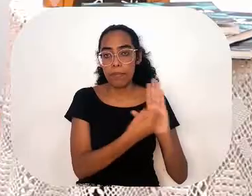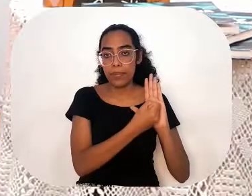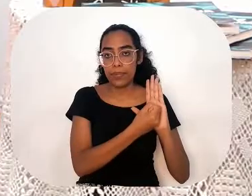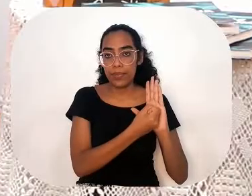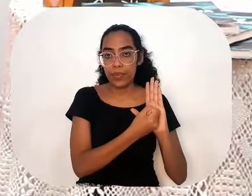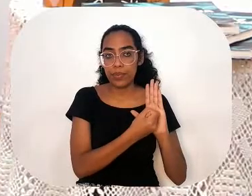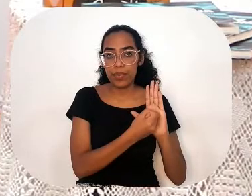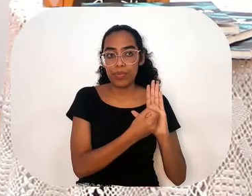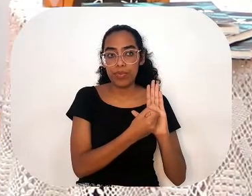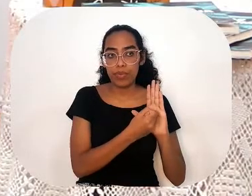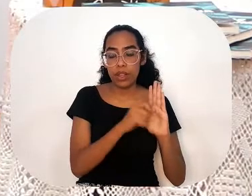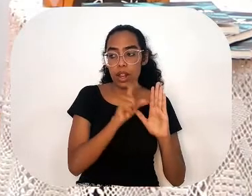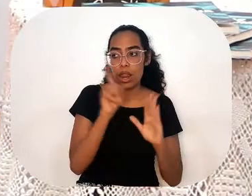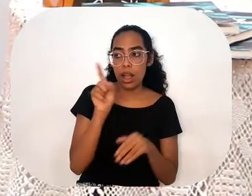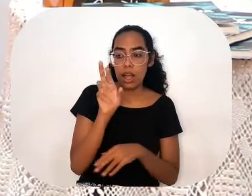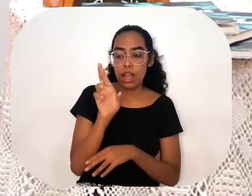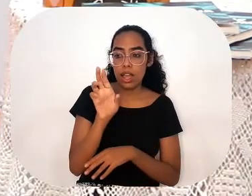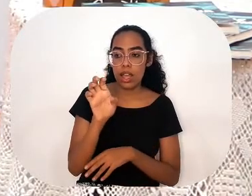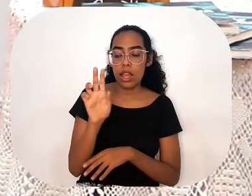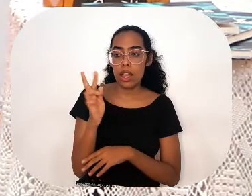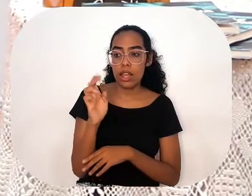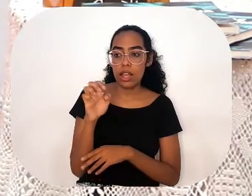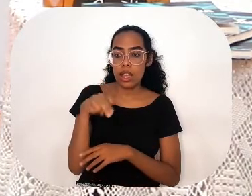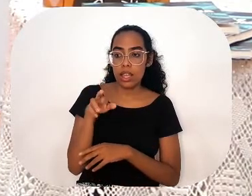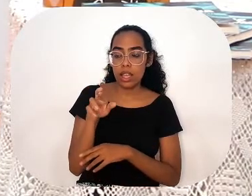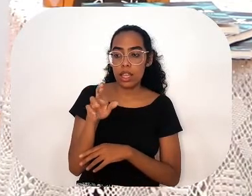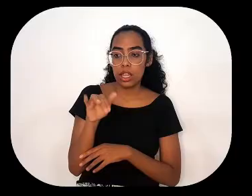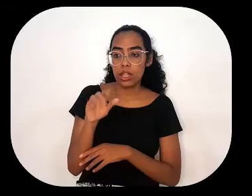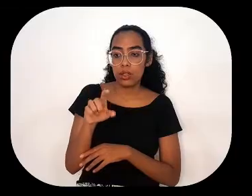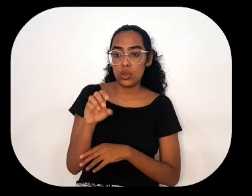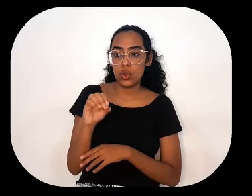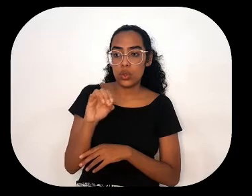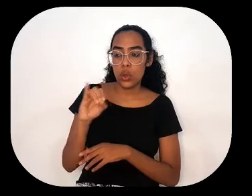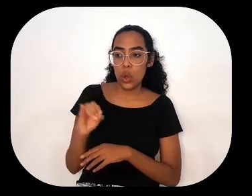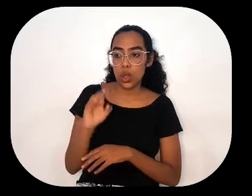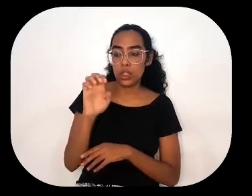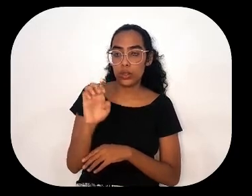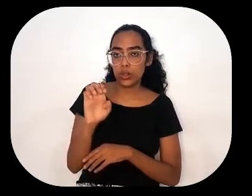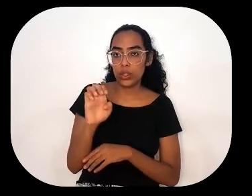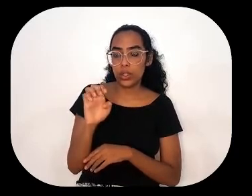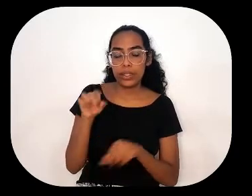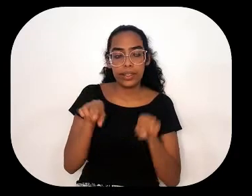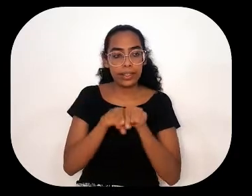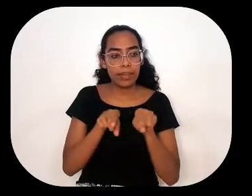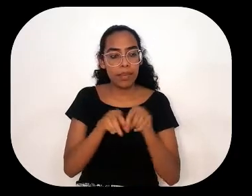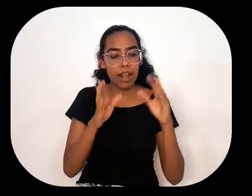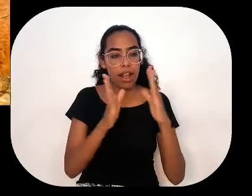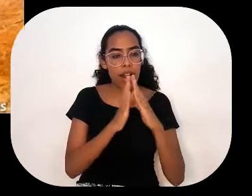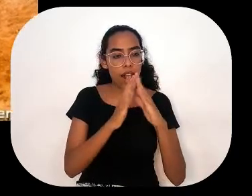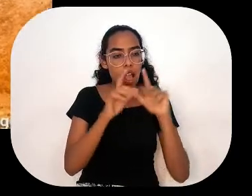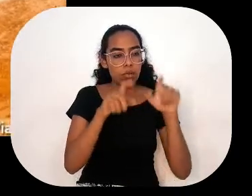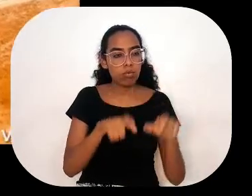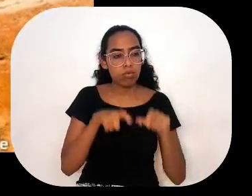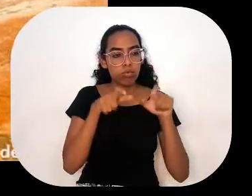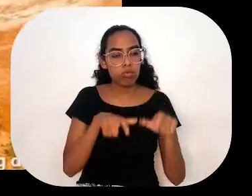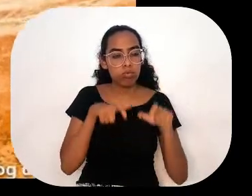abandonado né que fica hoje em dia no bairro Henrique Jorge A Fazenda não me deixes que fica em Quixadá que é uma bela